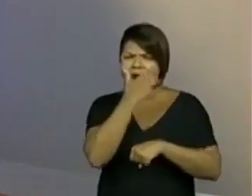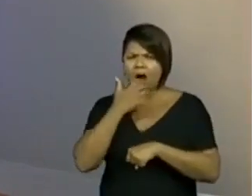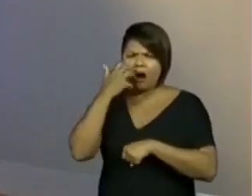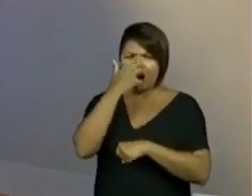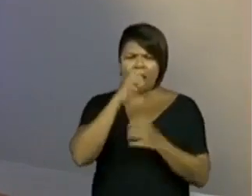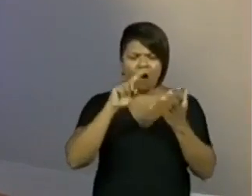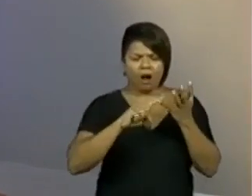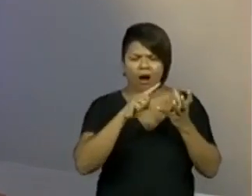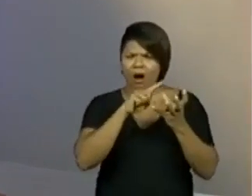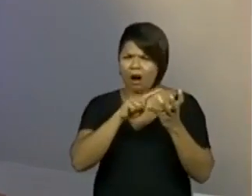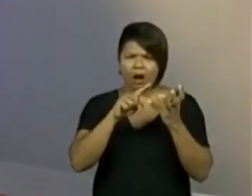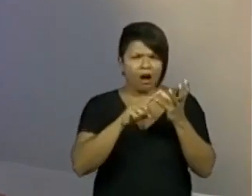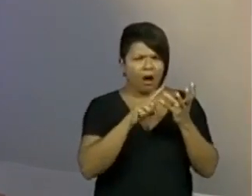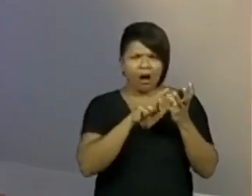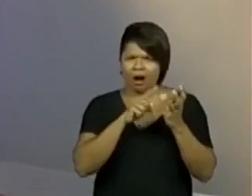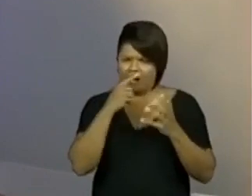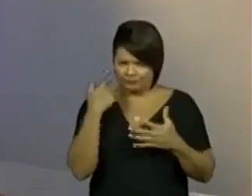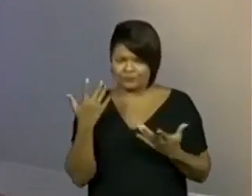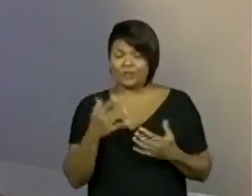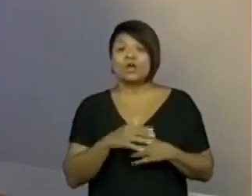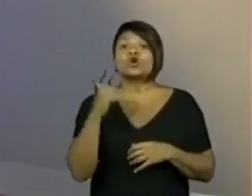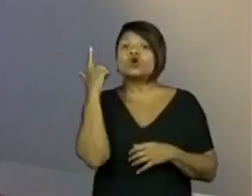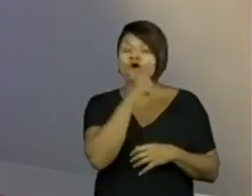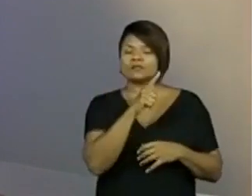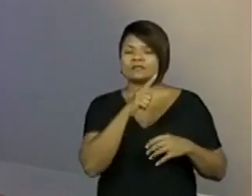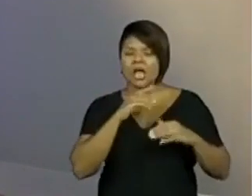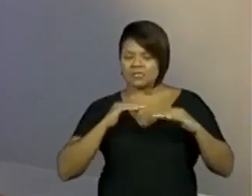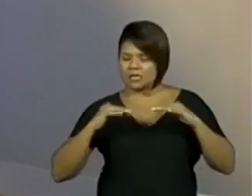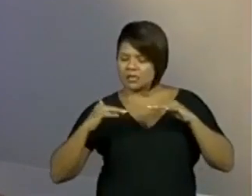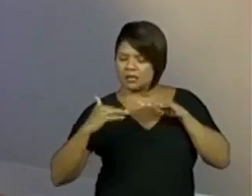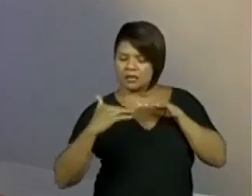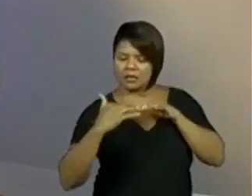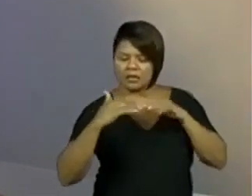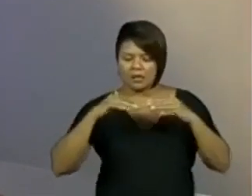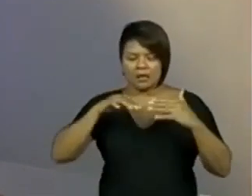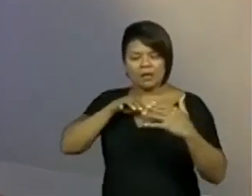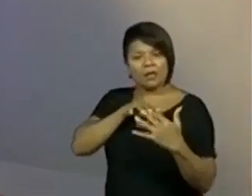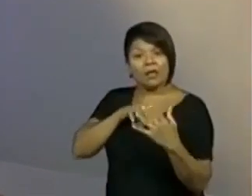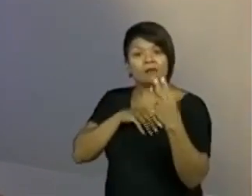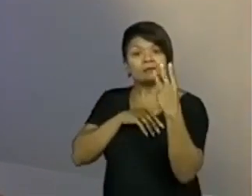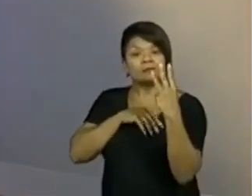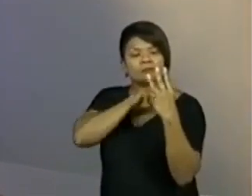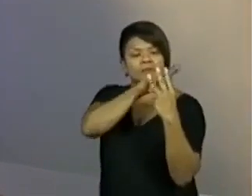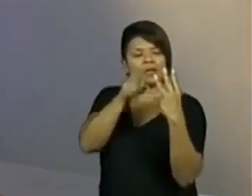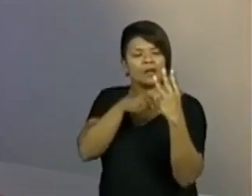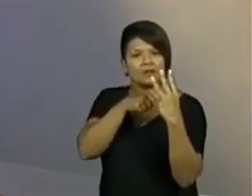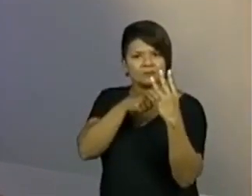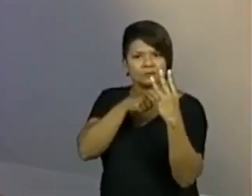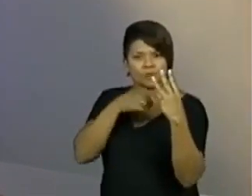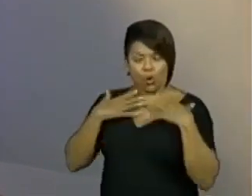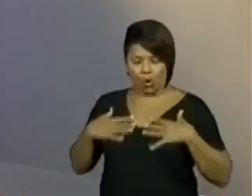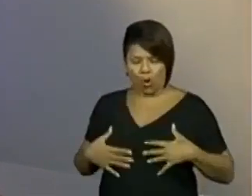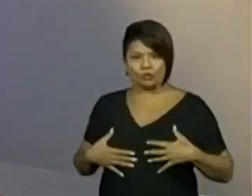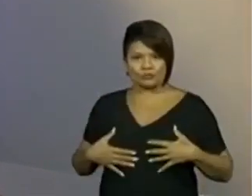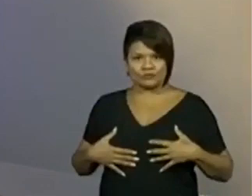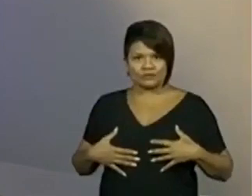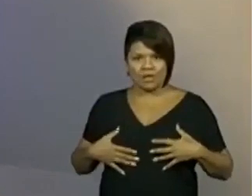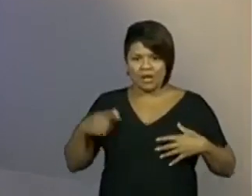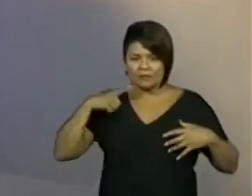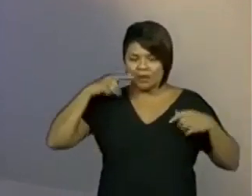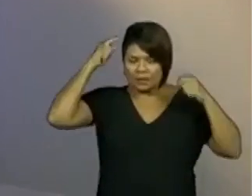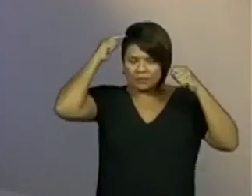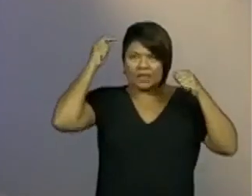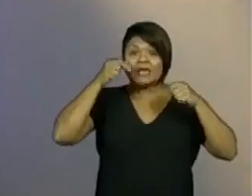nome, a gente consegue alinhar nossos 3 corpos. O grande espírito que fica acima da